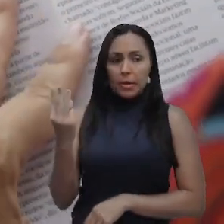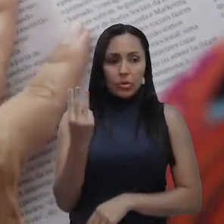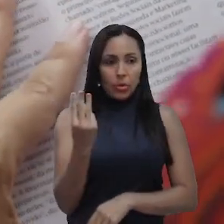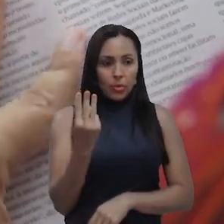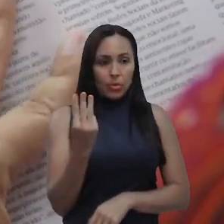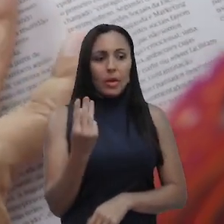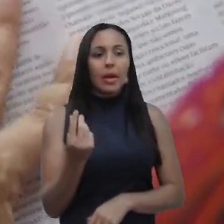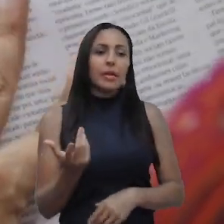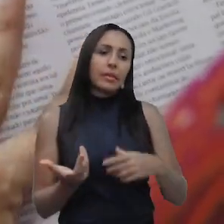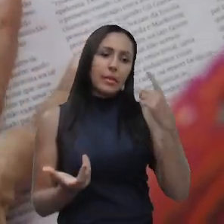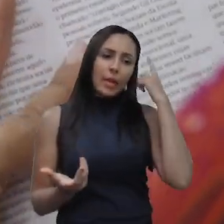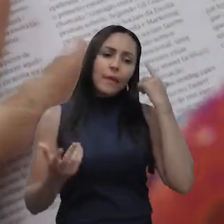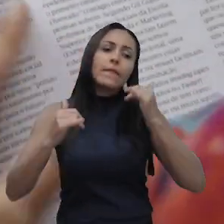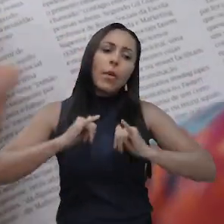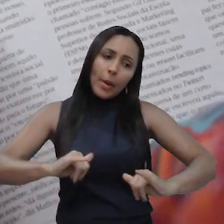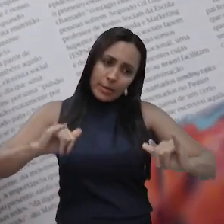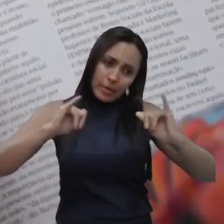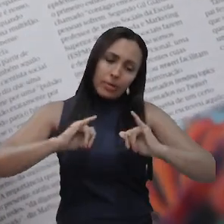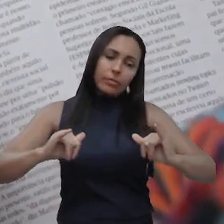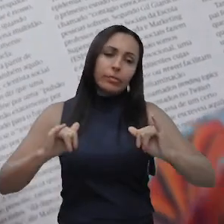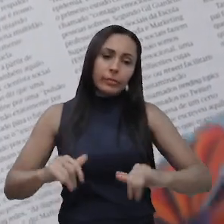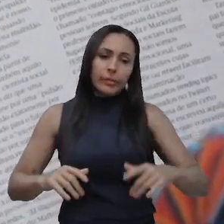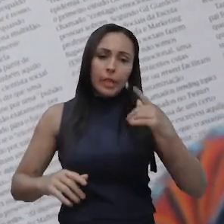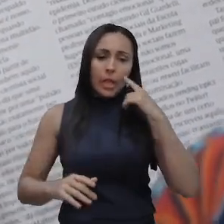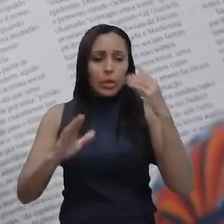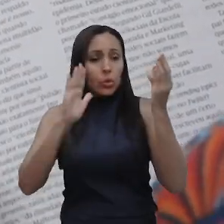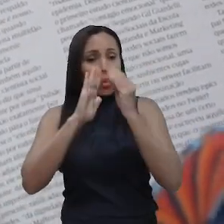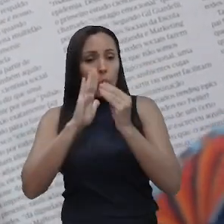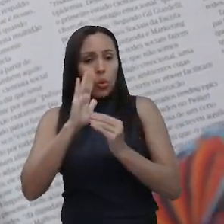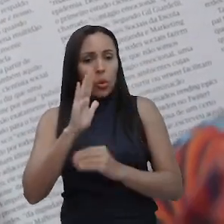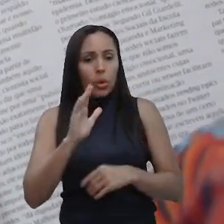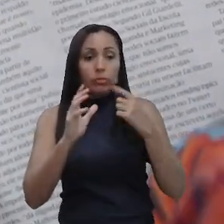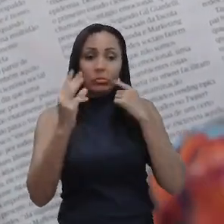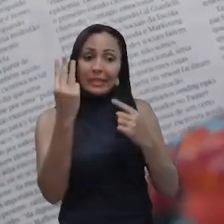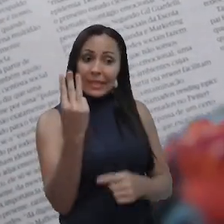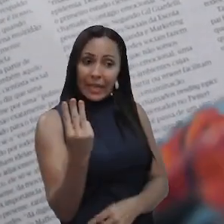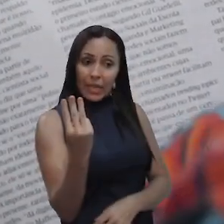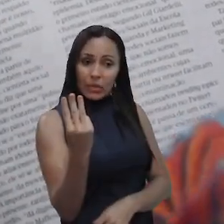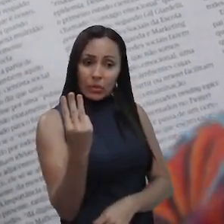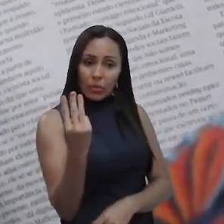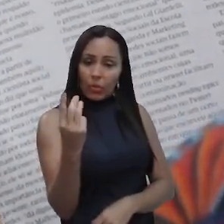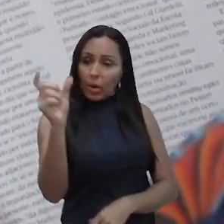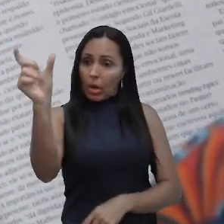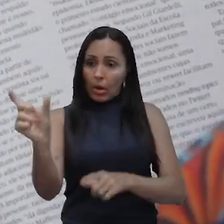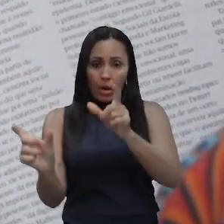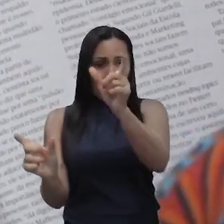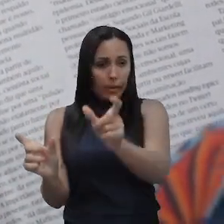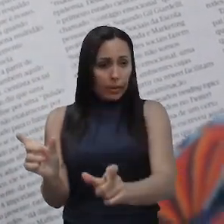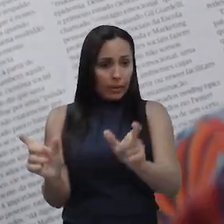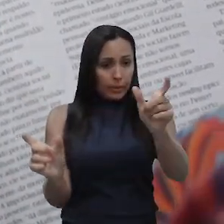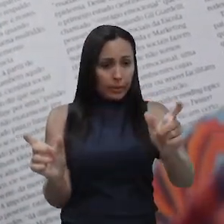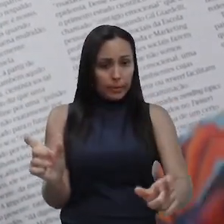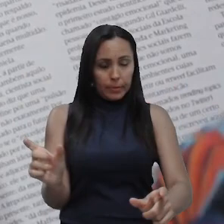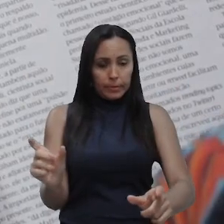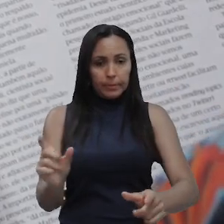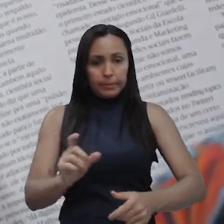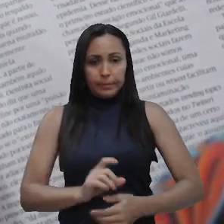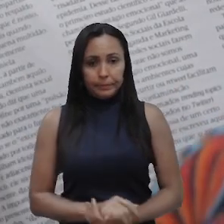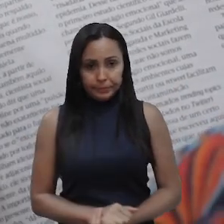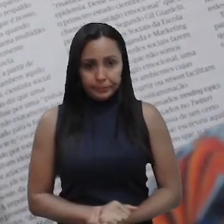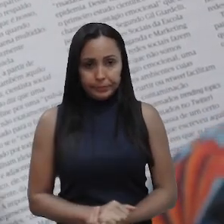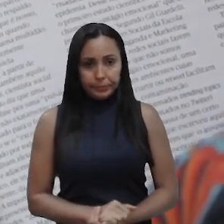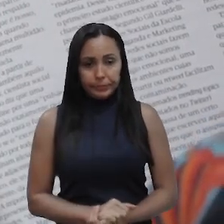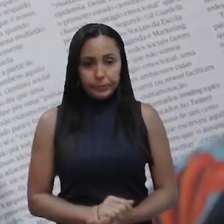informação. E aqui nessas páginas eles colocam 3 colunas. Não usam a linha vertical, né?